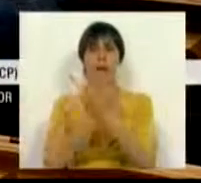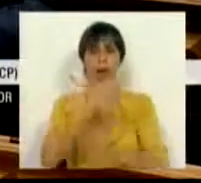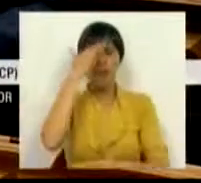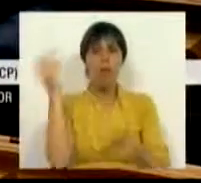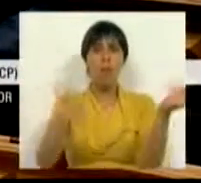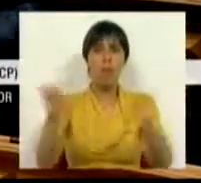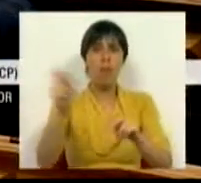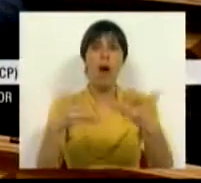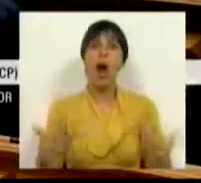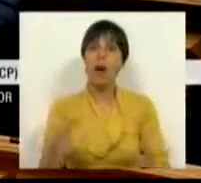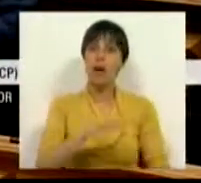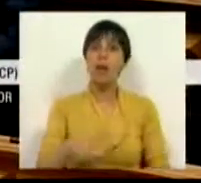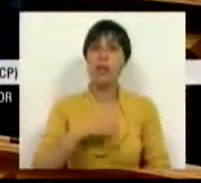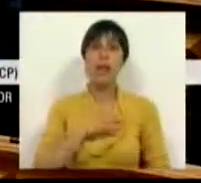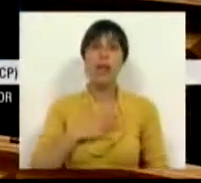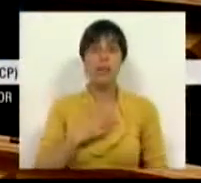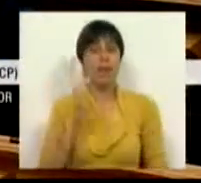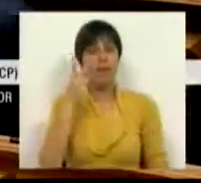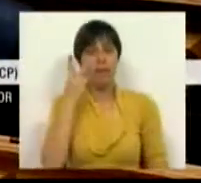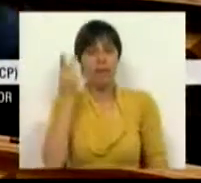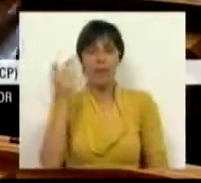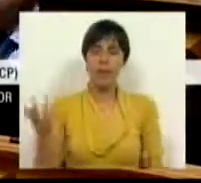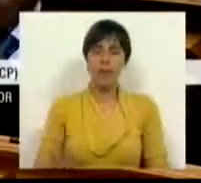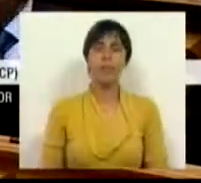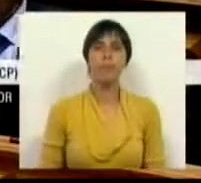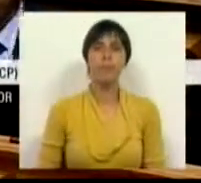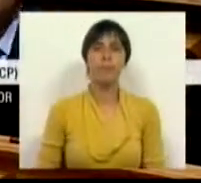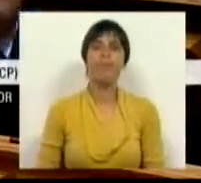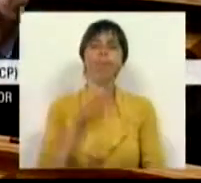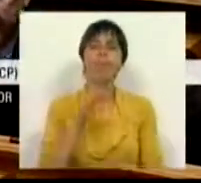de dificuldades no atual situação que as empresas já vivem. Obrigado, Sr. Deputado.